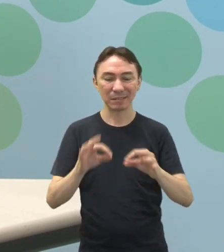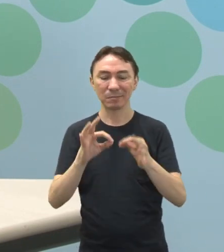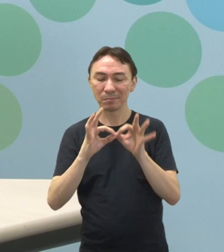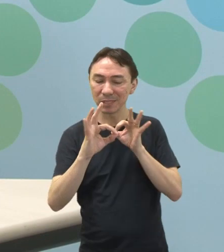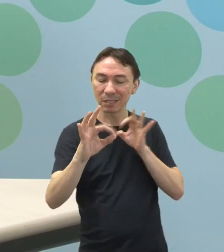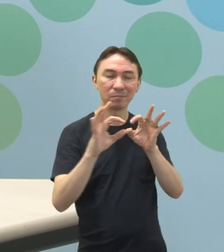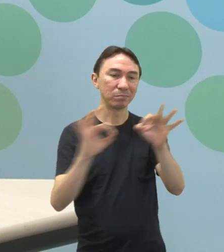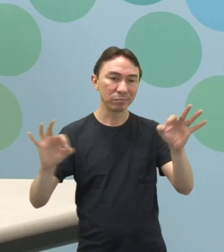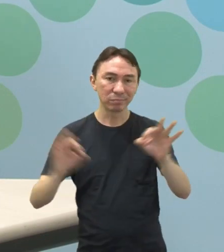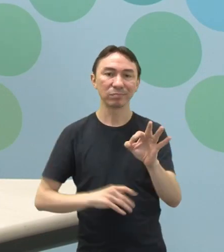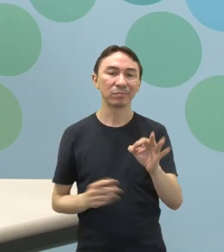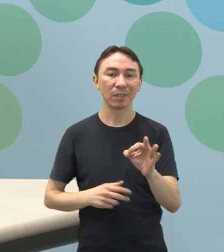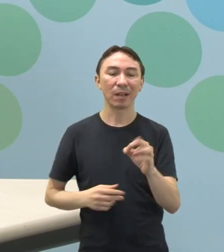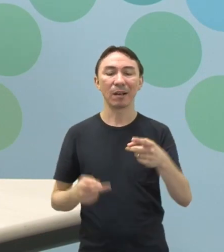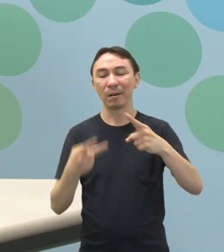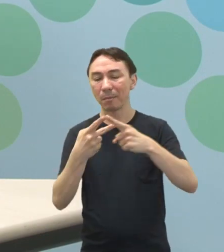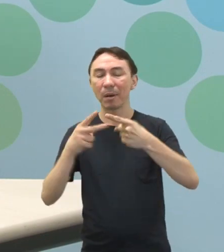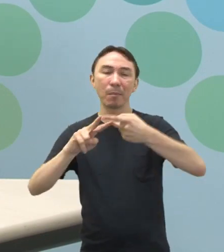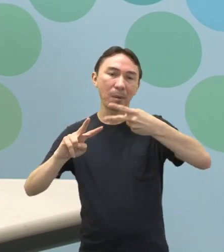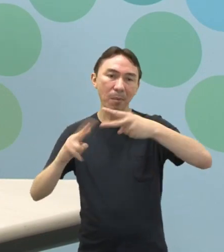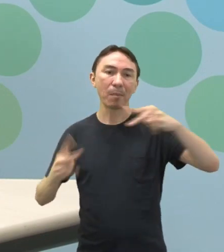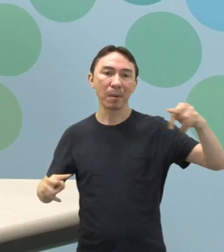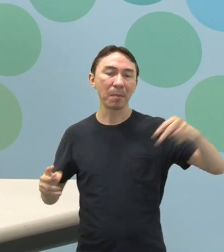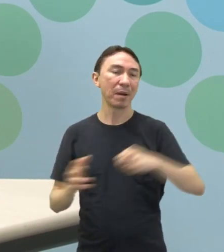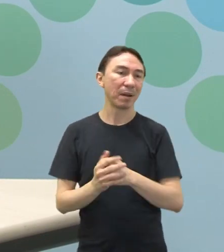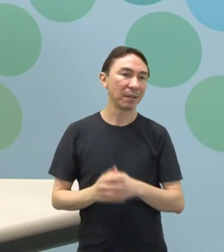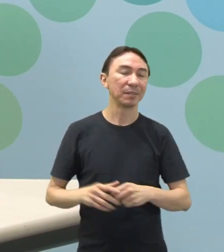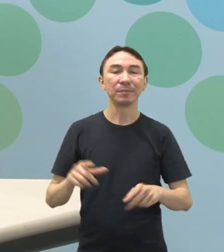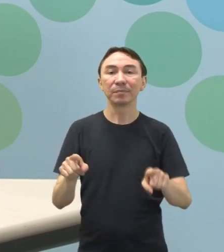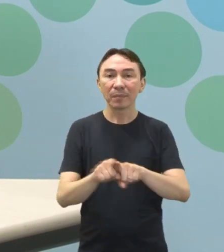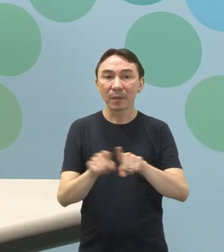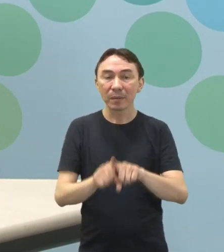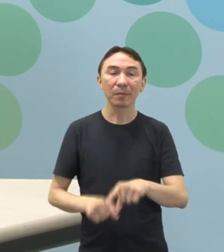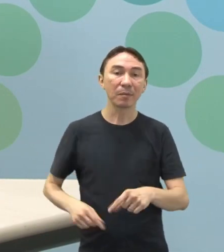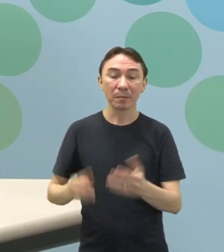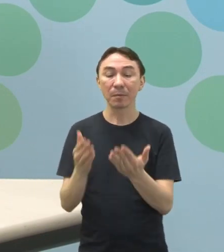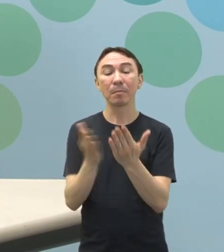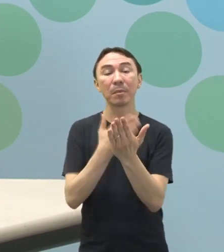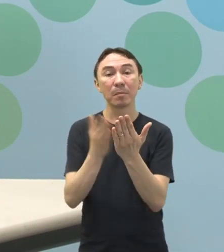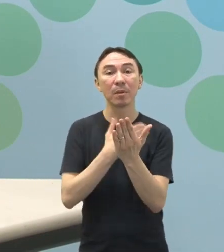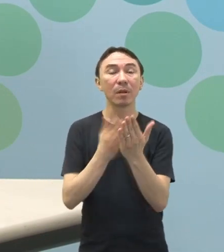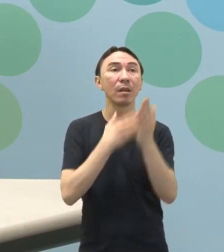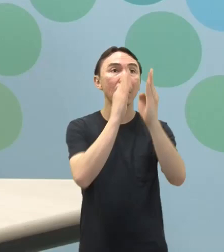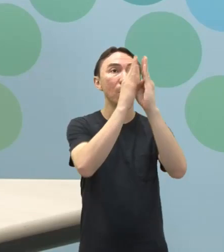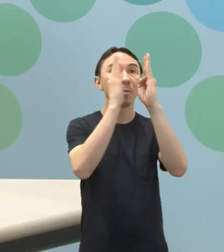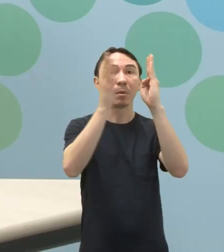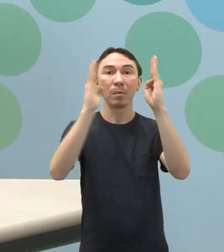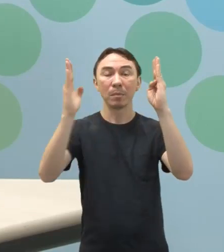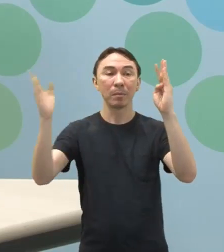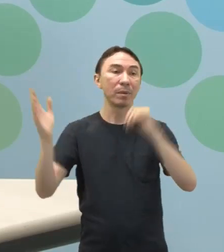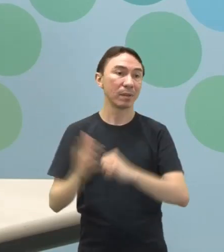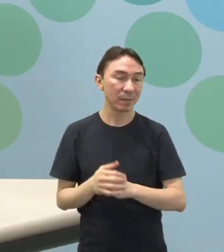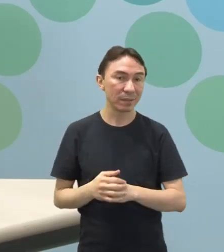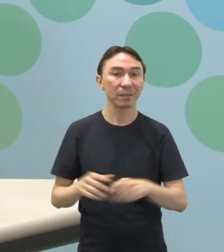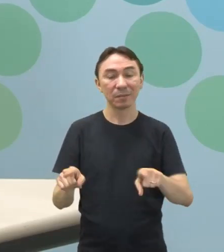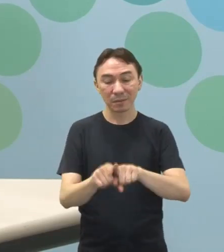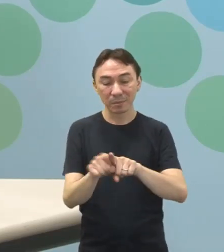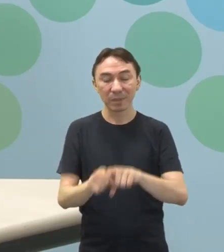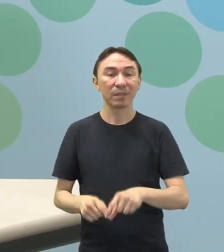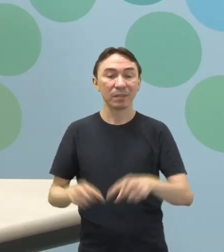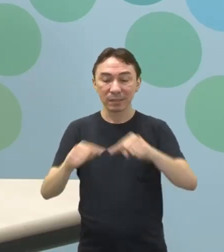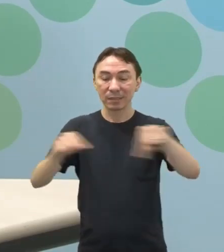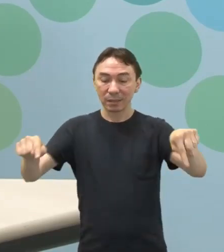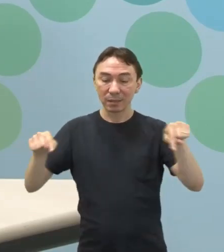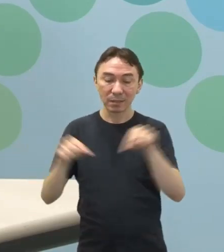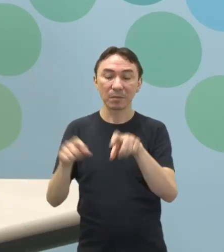Estimativa de livros livros com conteúdos matemáticos na a sala de informática com pesquisas